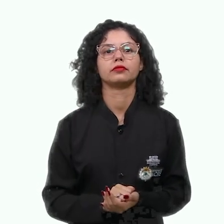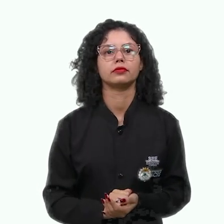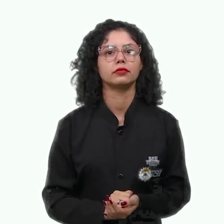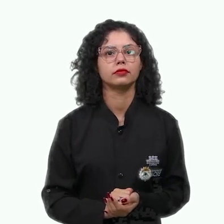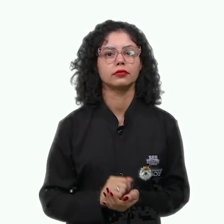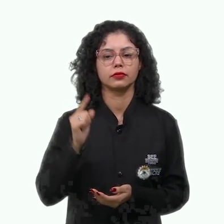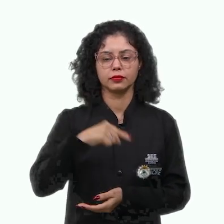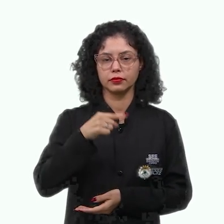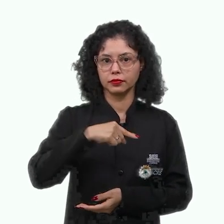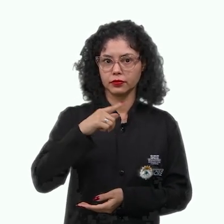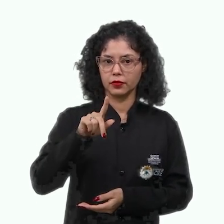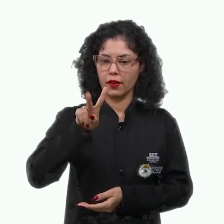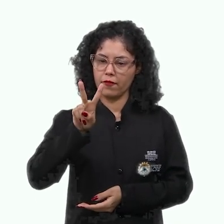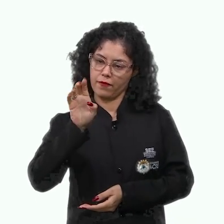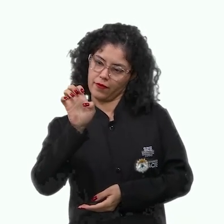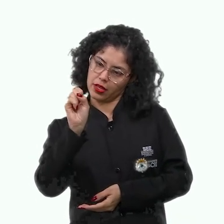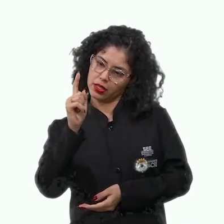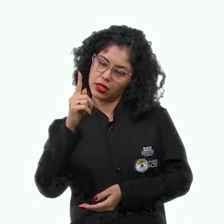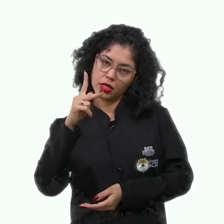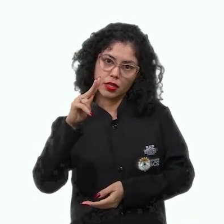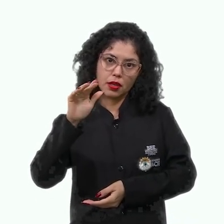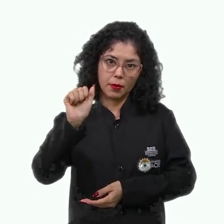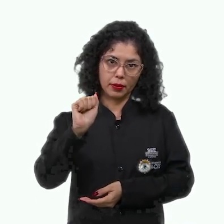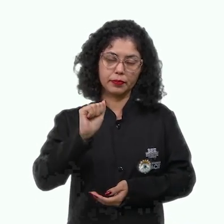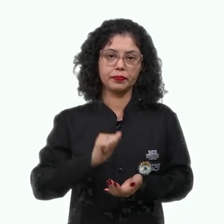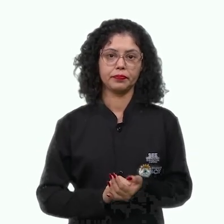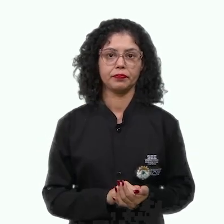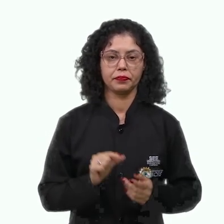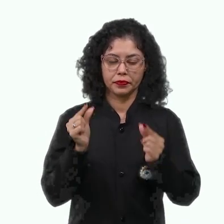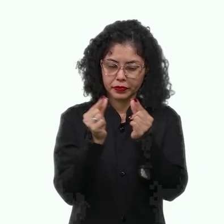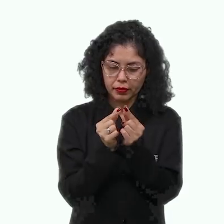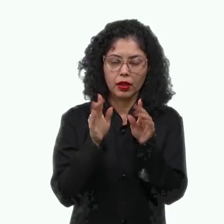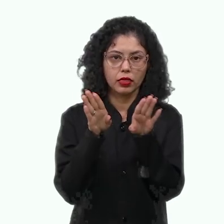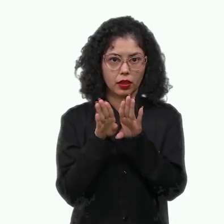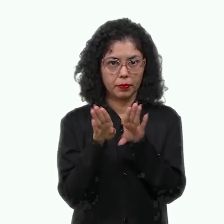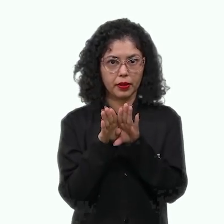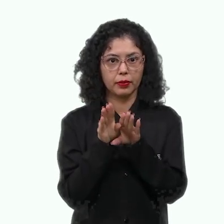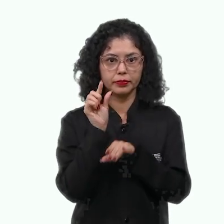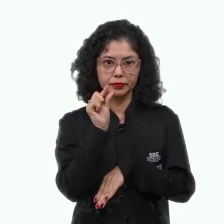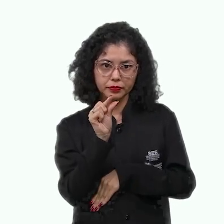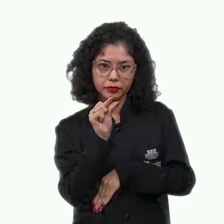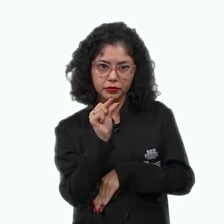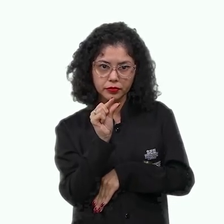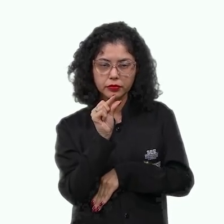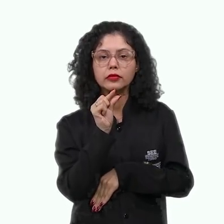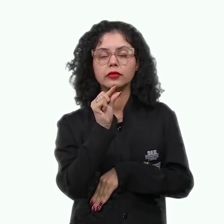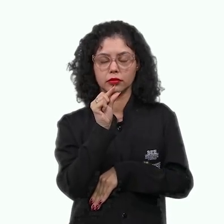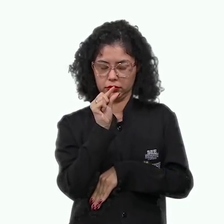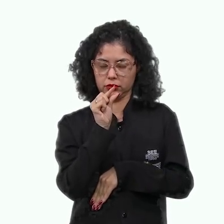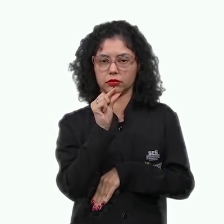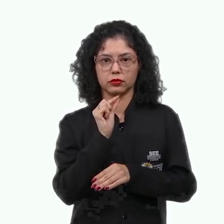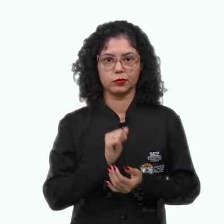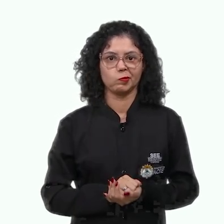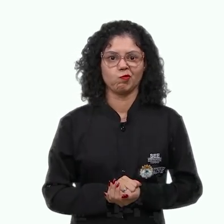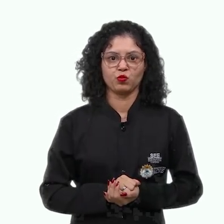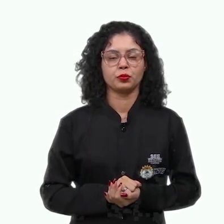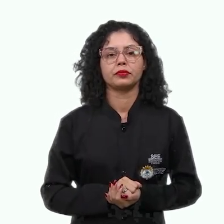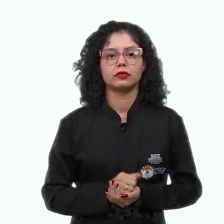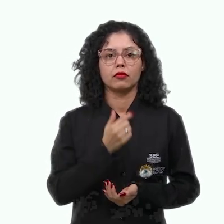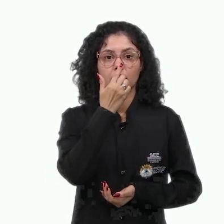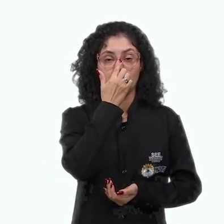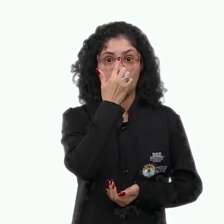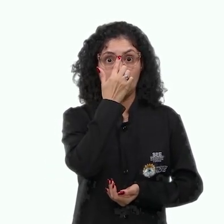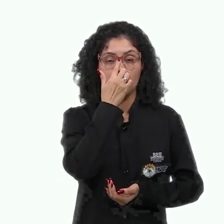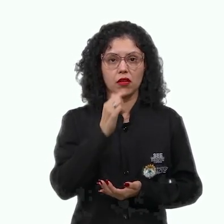uma vespa, olha só, essa microvespa, ela também é uma microvespa, ela é muito menor do que uma